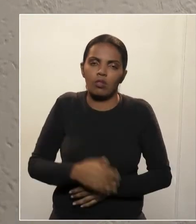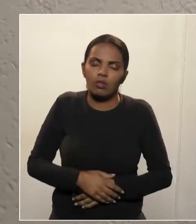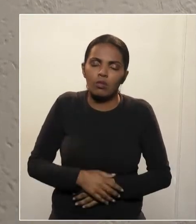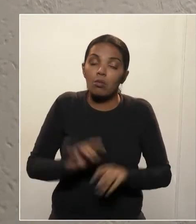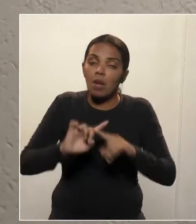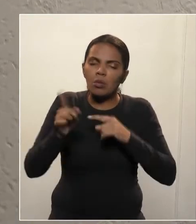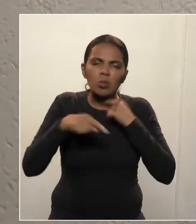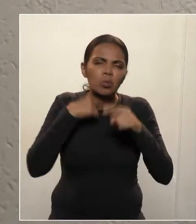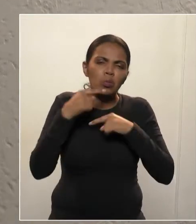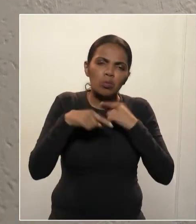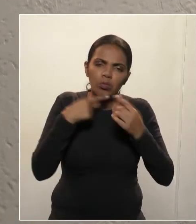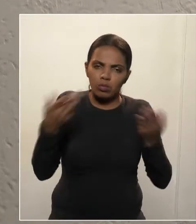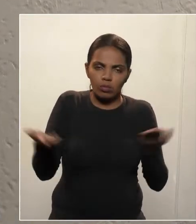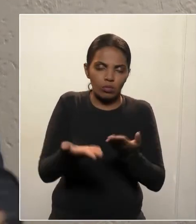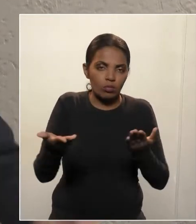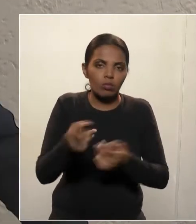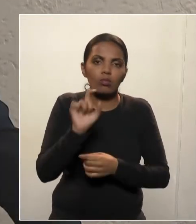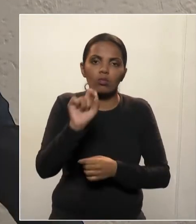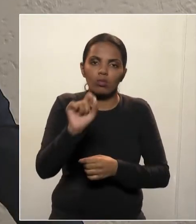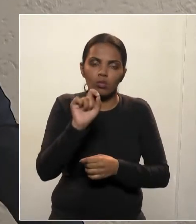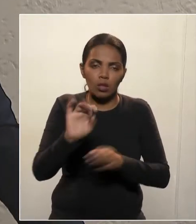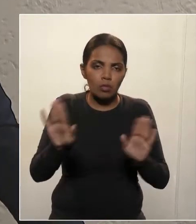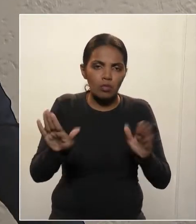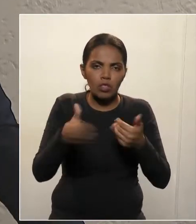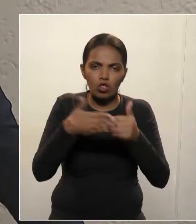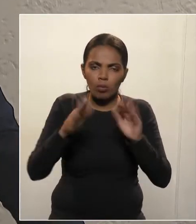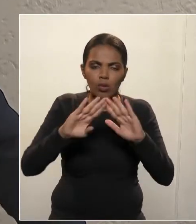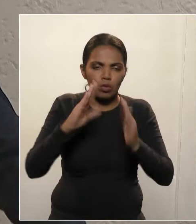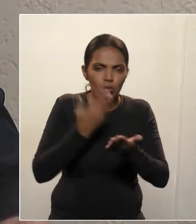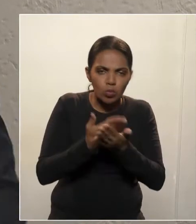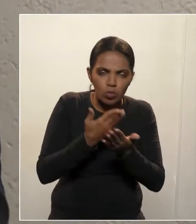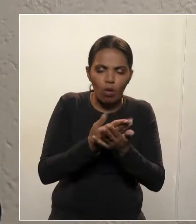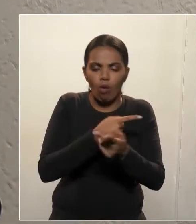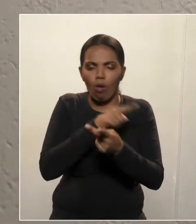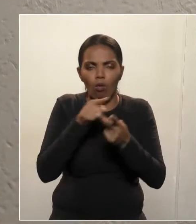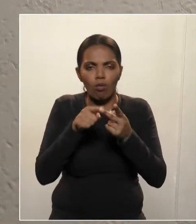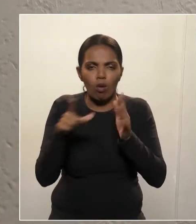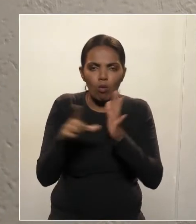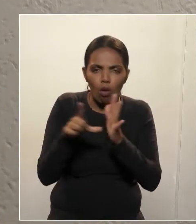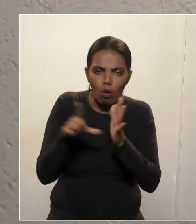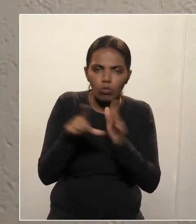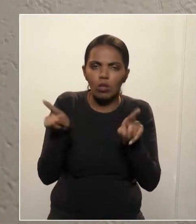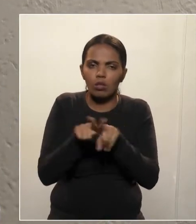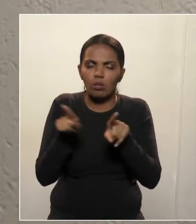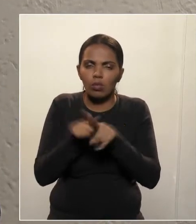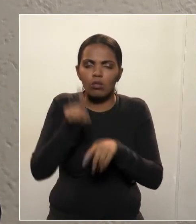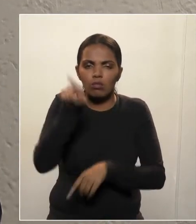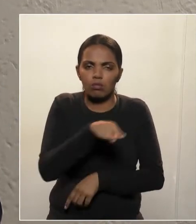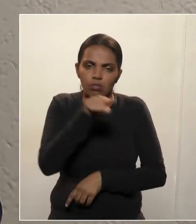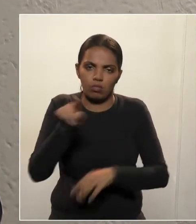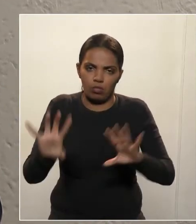diz respeito ao fechamento de instituições, como escolas, o comércio e o cancelamento de eventos.